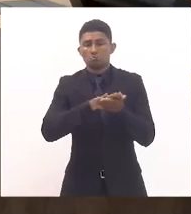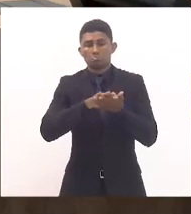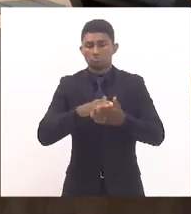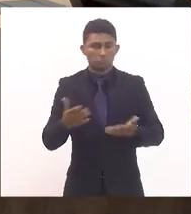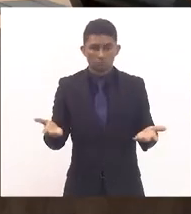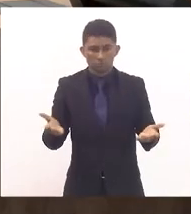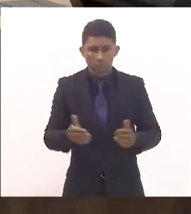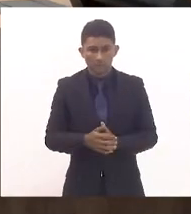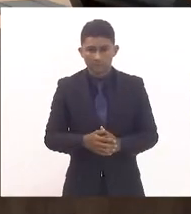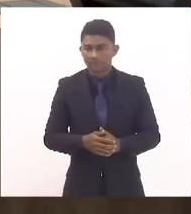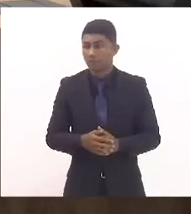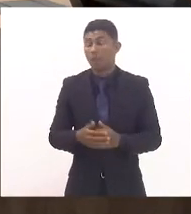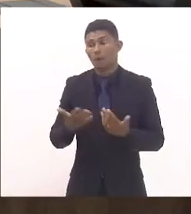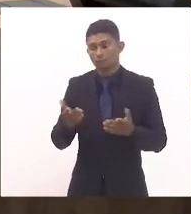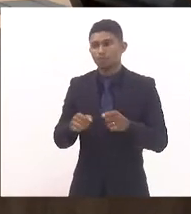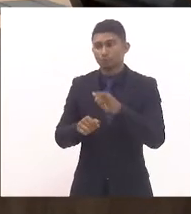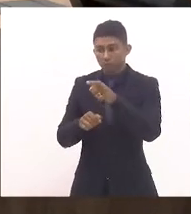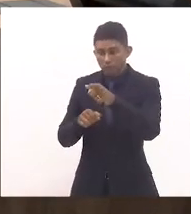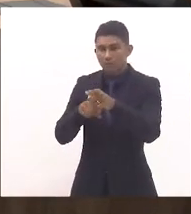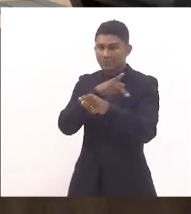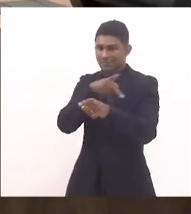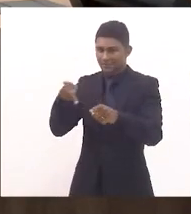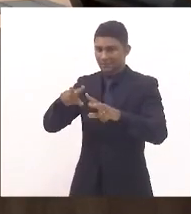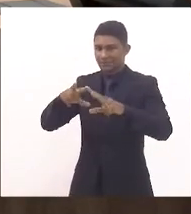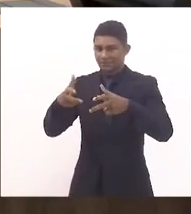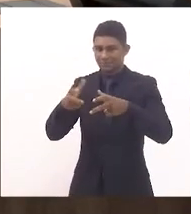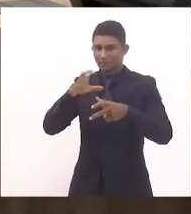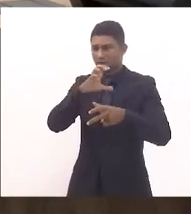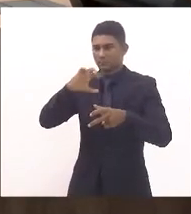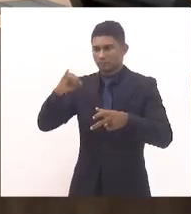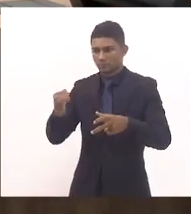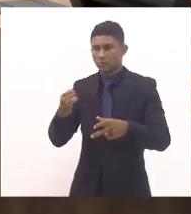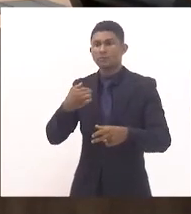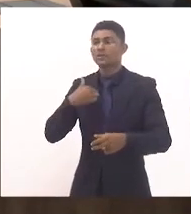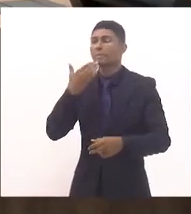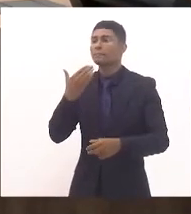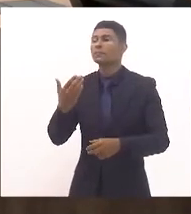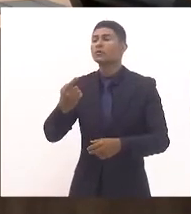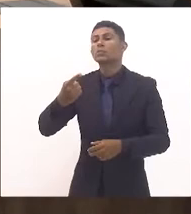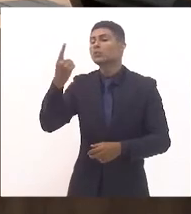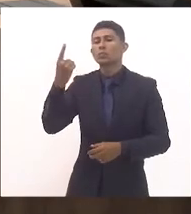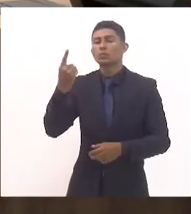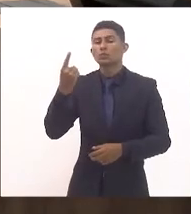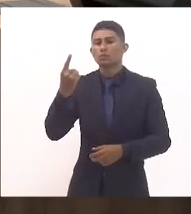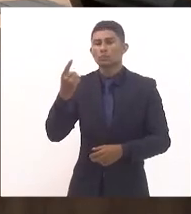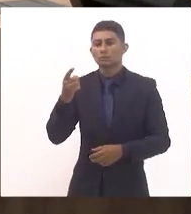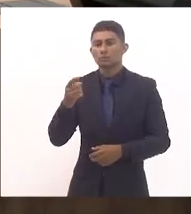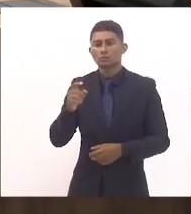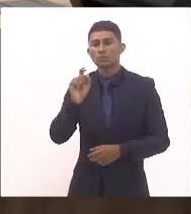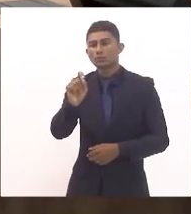deputado Márcio Pacheco, a única solicitação que eu fiz que o senhor deu